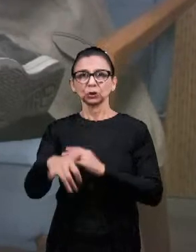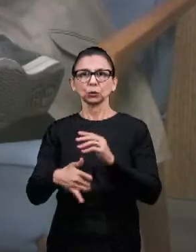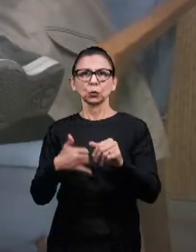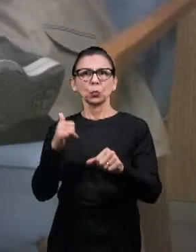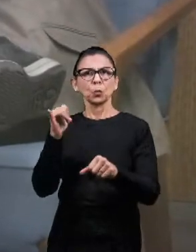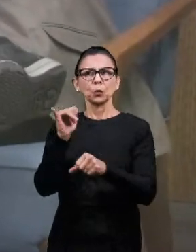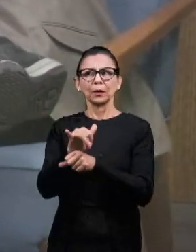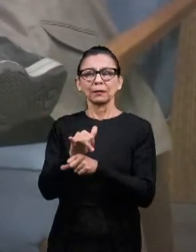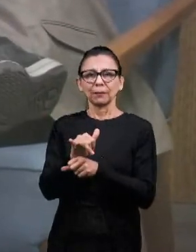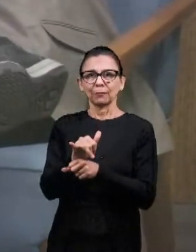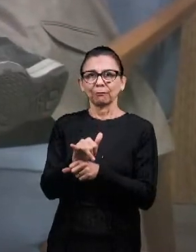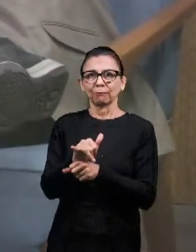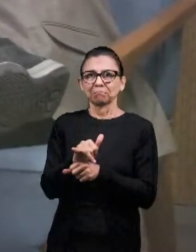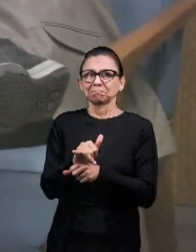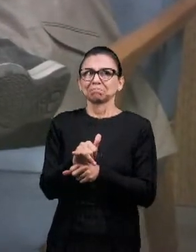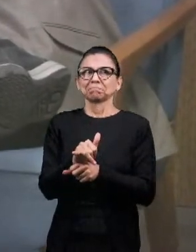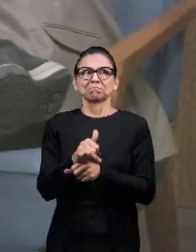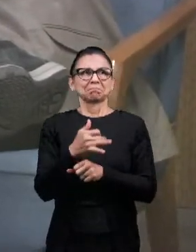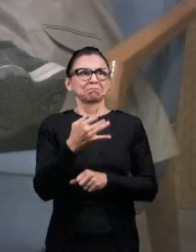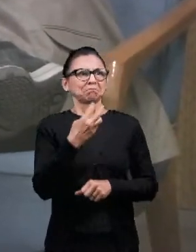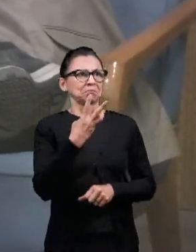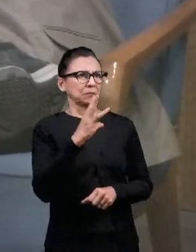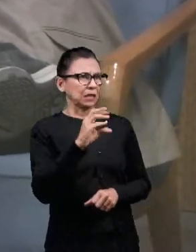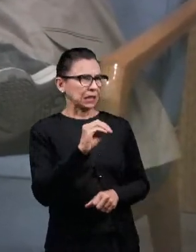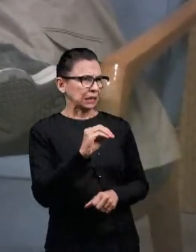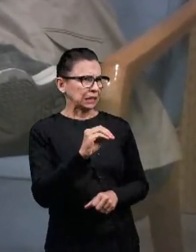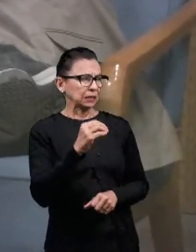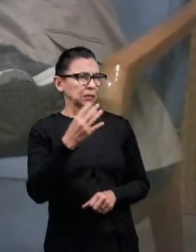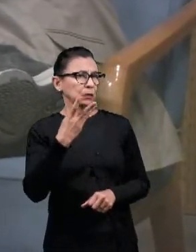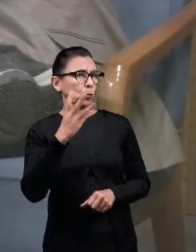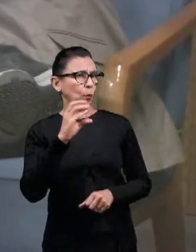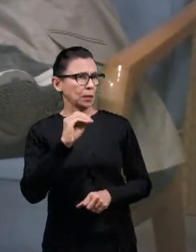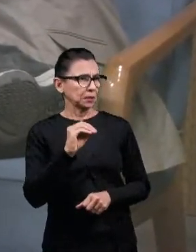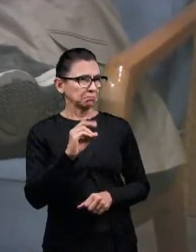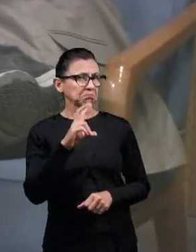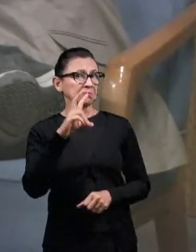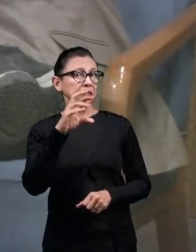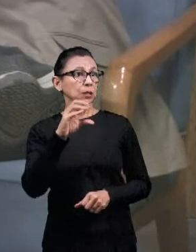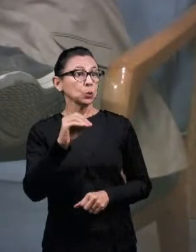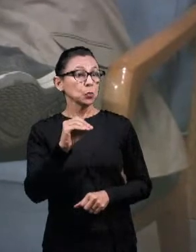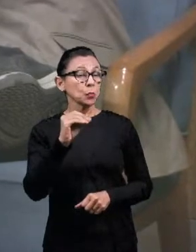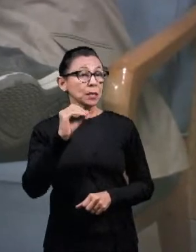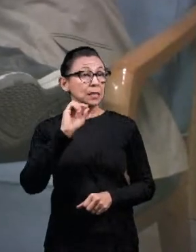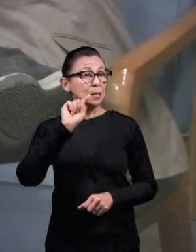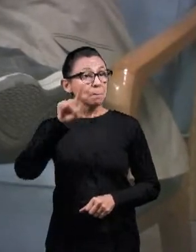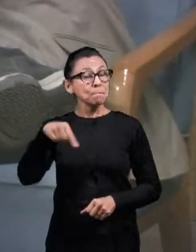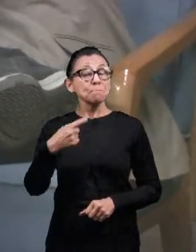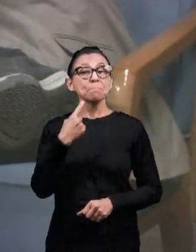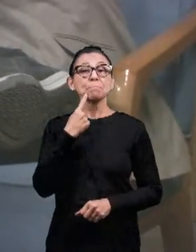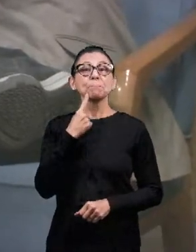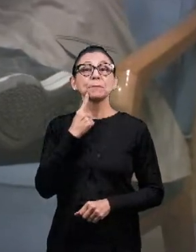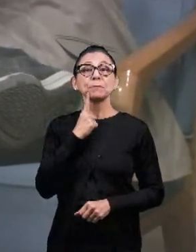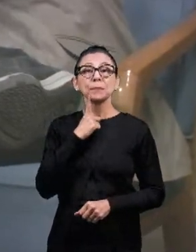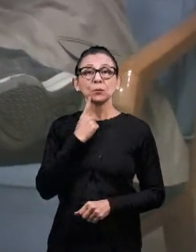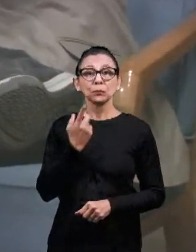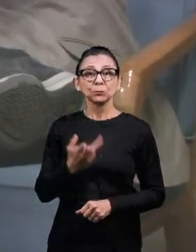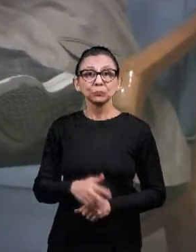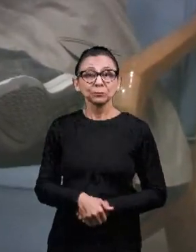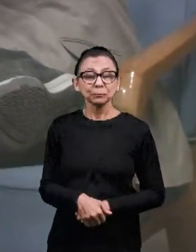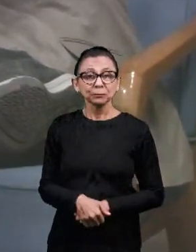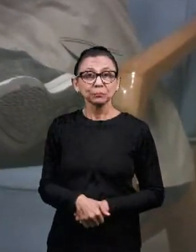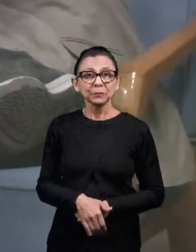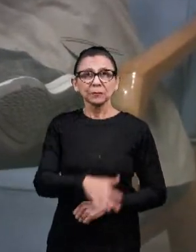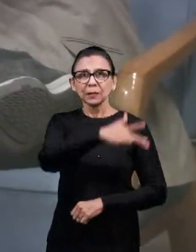40, 50 mil. E quando a gente diz 50 mil, a gente não está falando de pessoas. A gente está falando de equipamentos